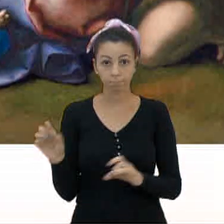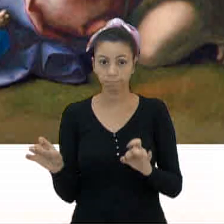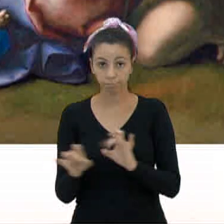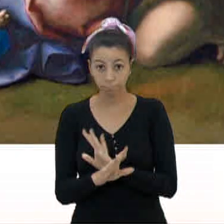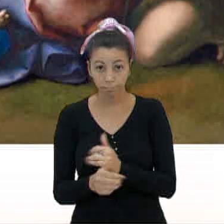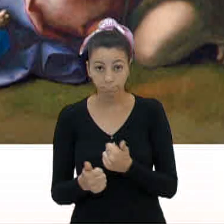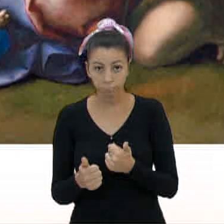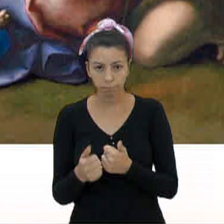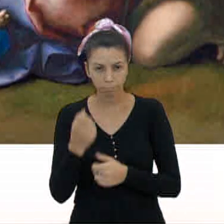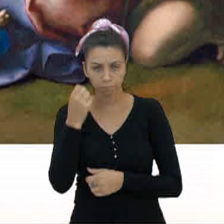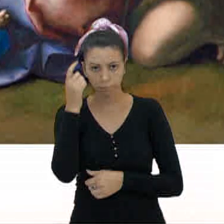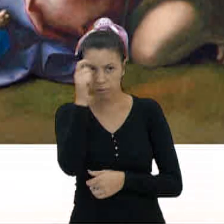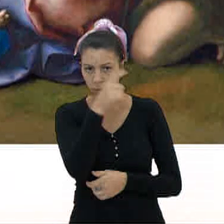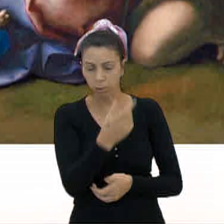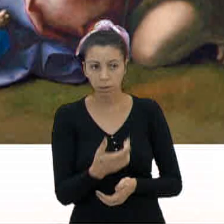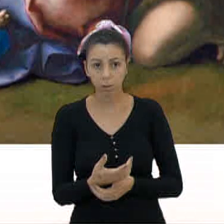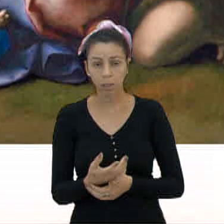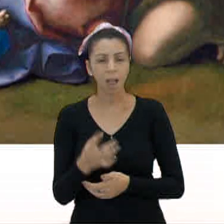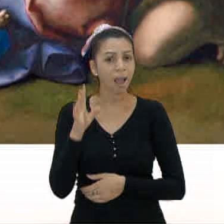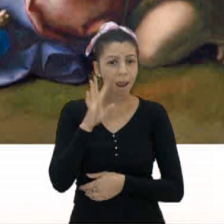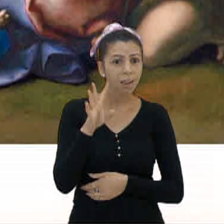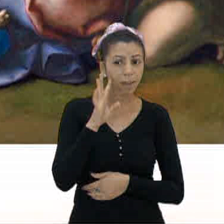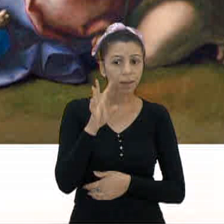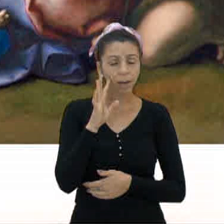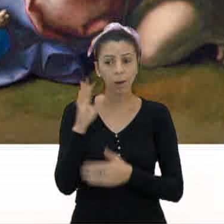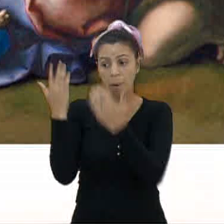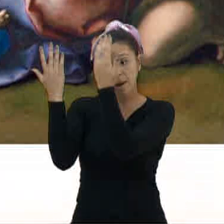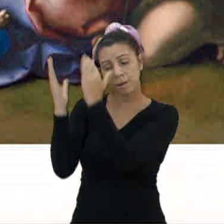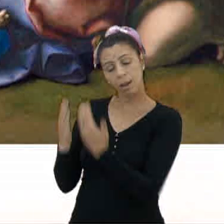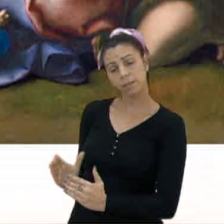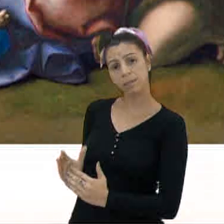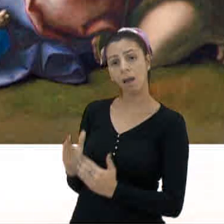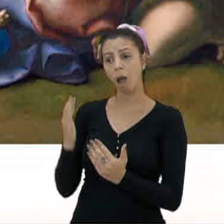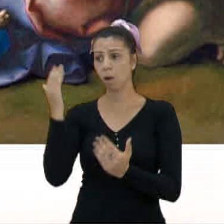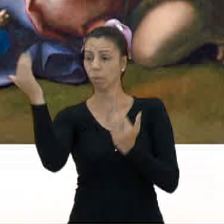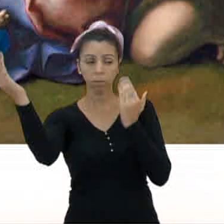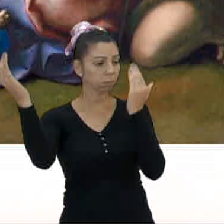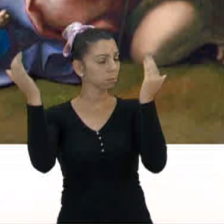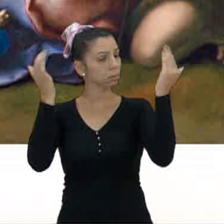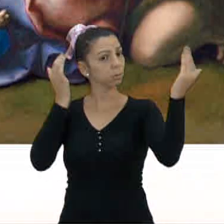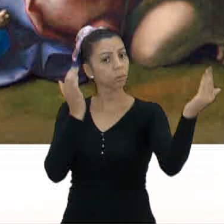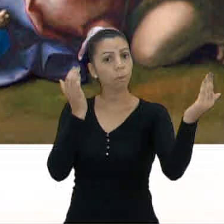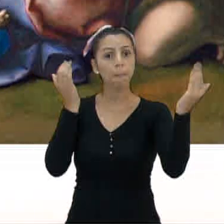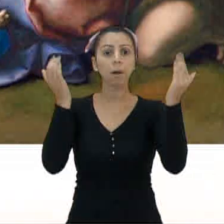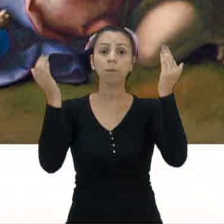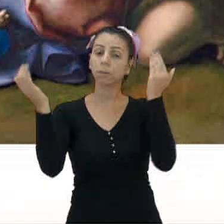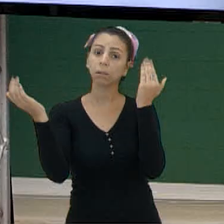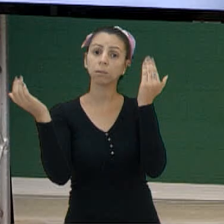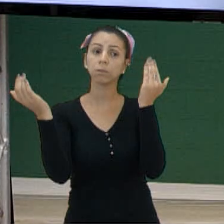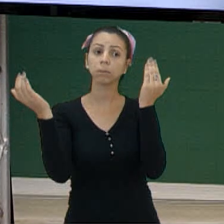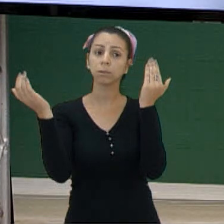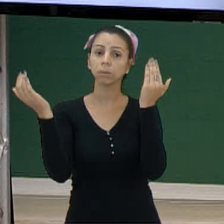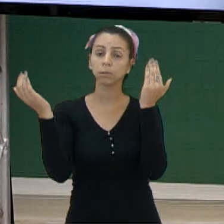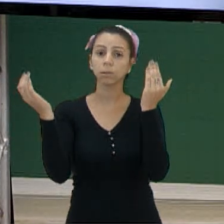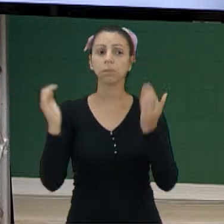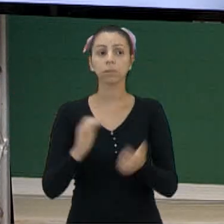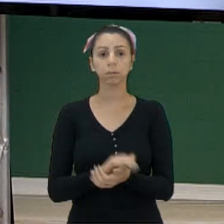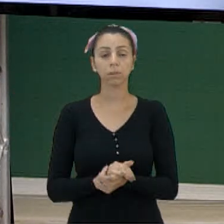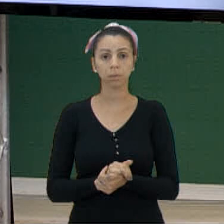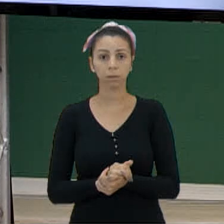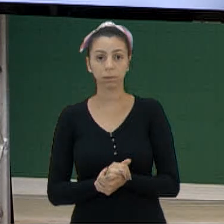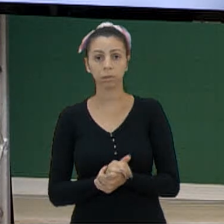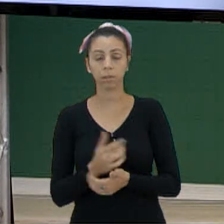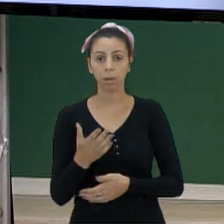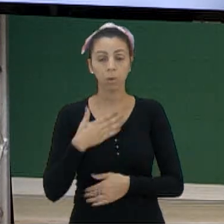Fechou? Difícil? É legal analisar e comparar a obra, como eu fiz lá também com a escultura do Bernini e a escultura do Michelangelo. Eu gosto bem